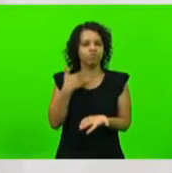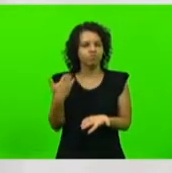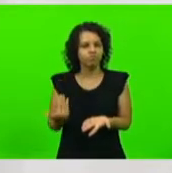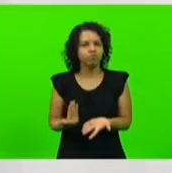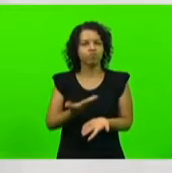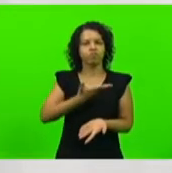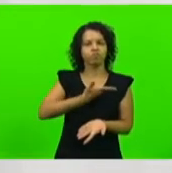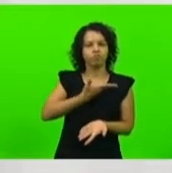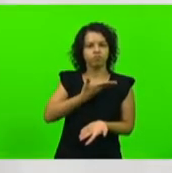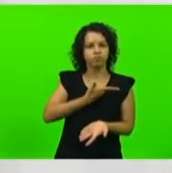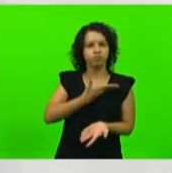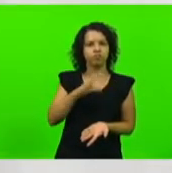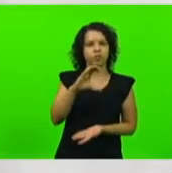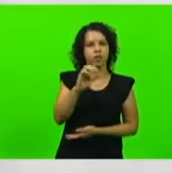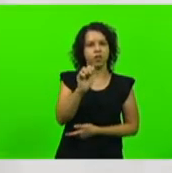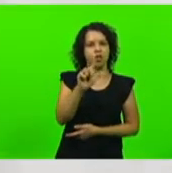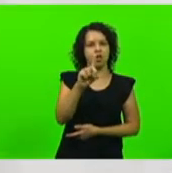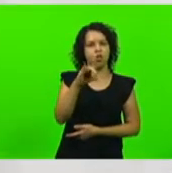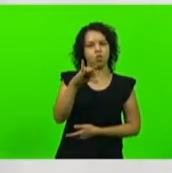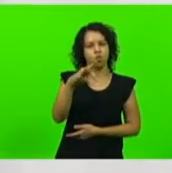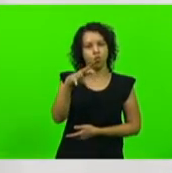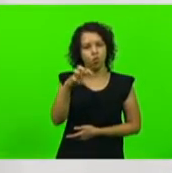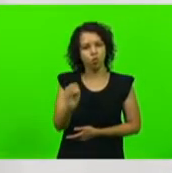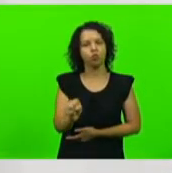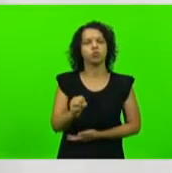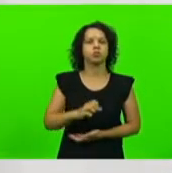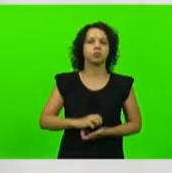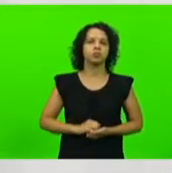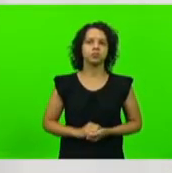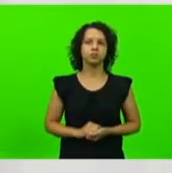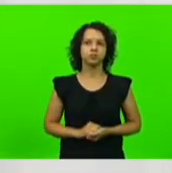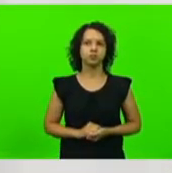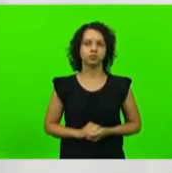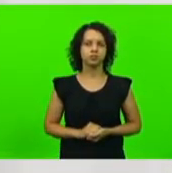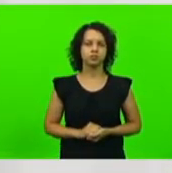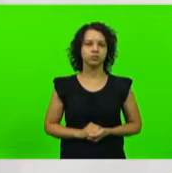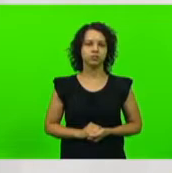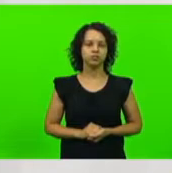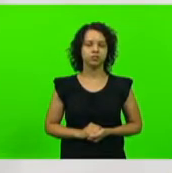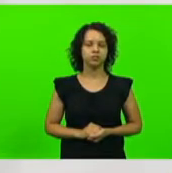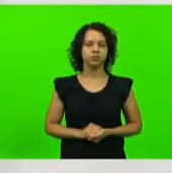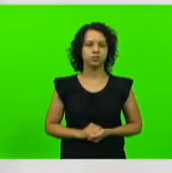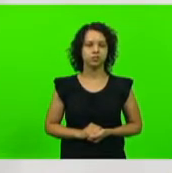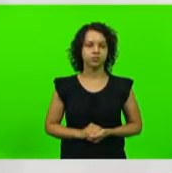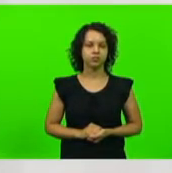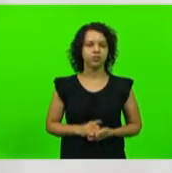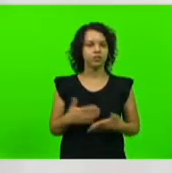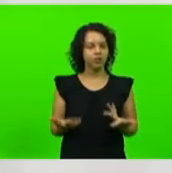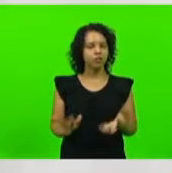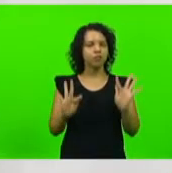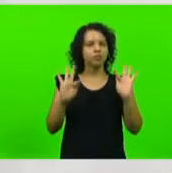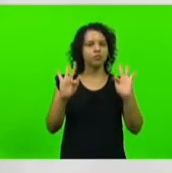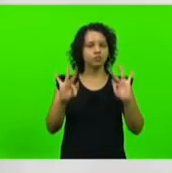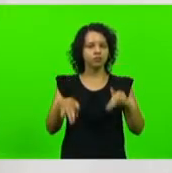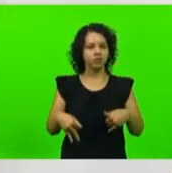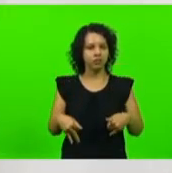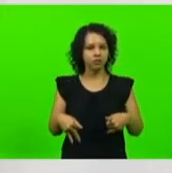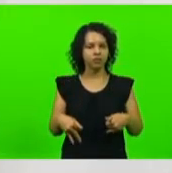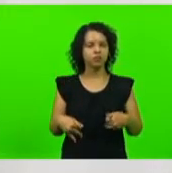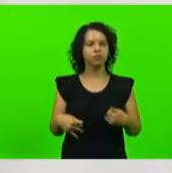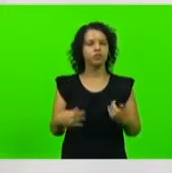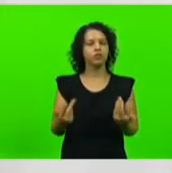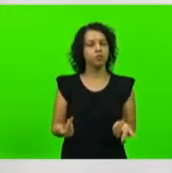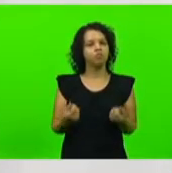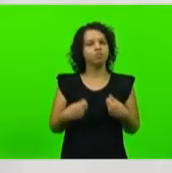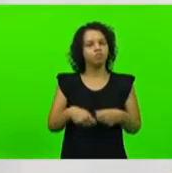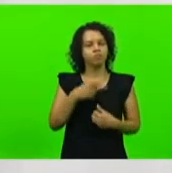colega Cláudio Roberto Tancredo. E, para finalizar, não poderia